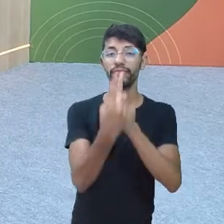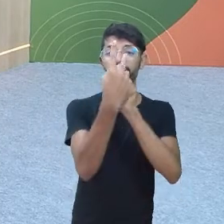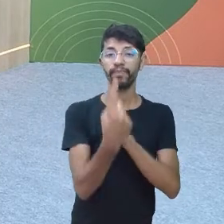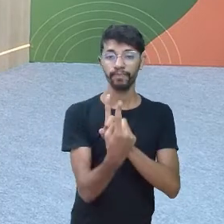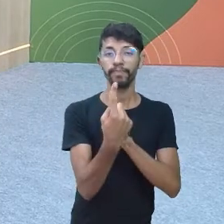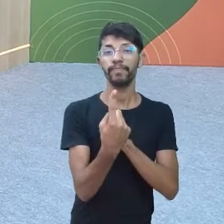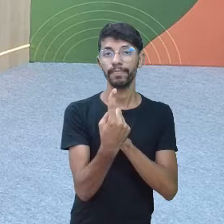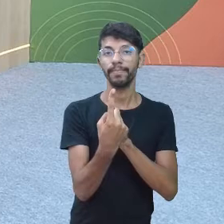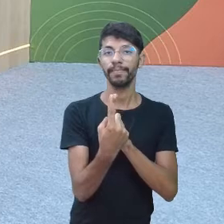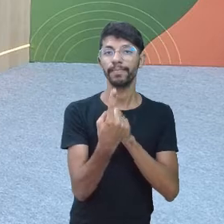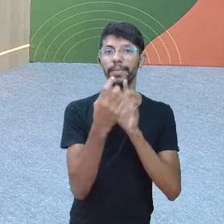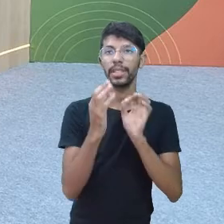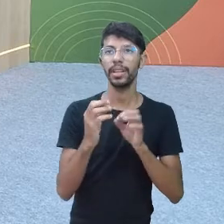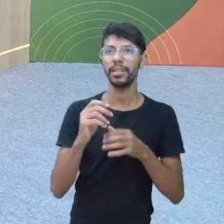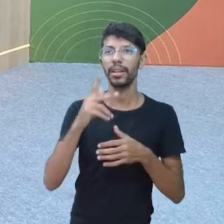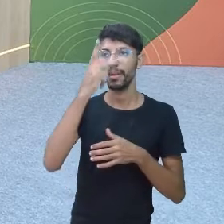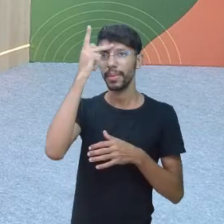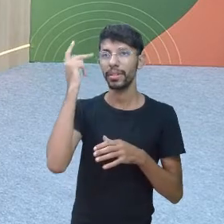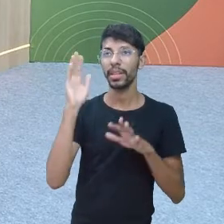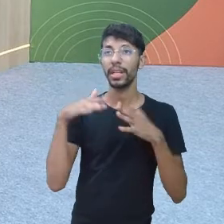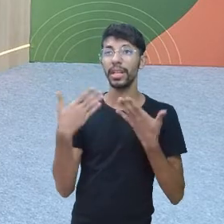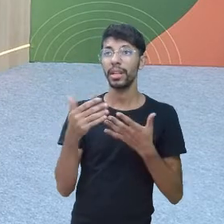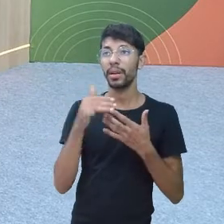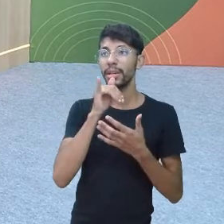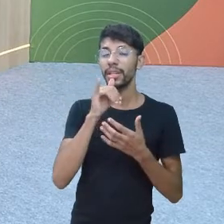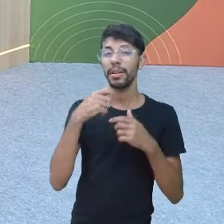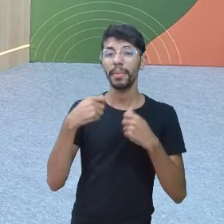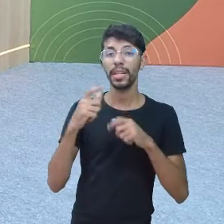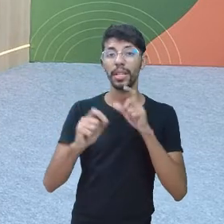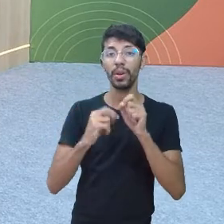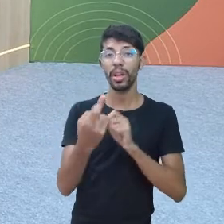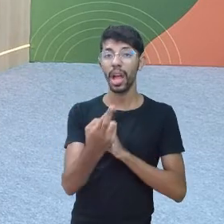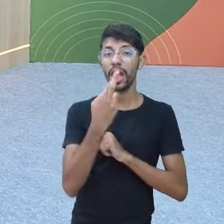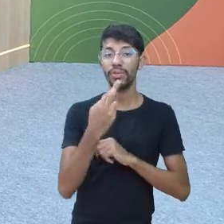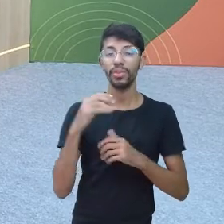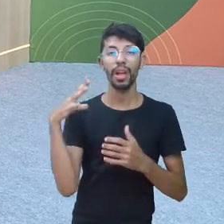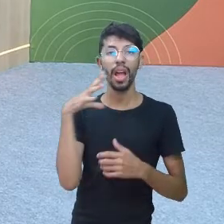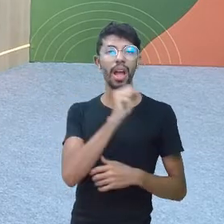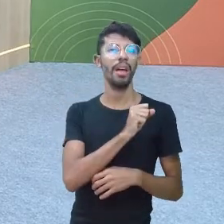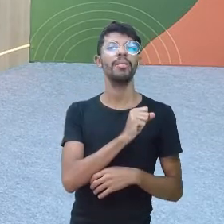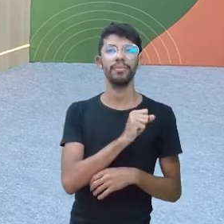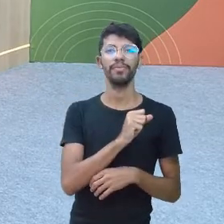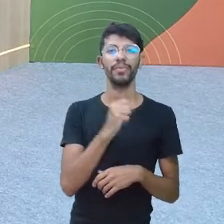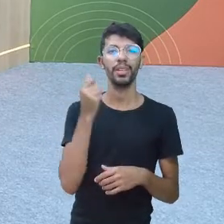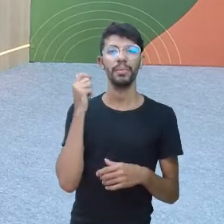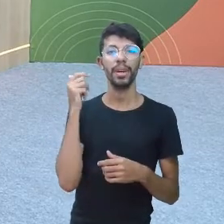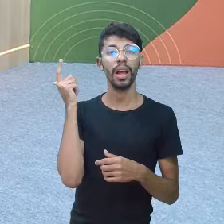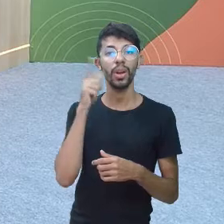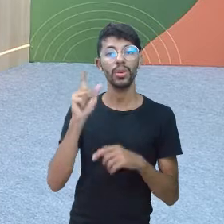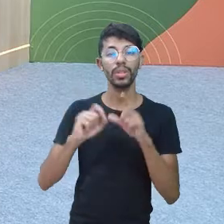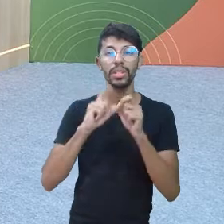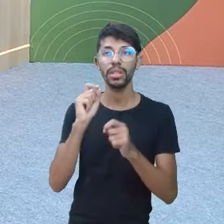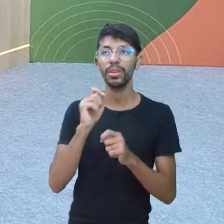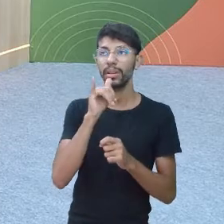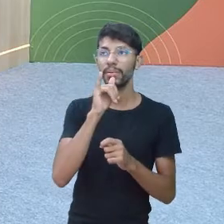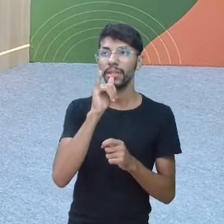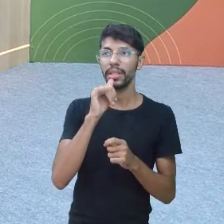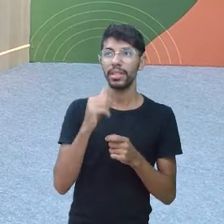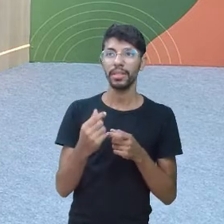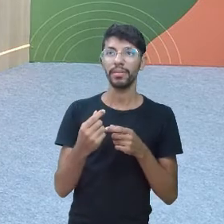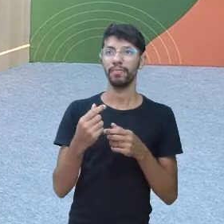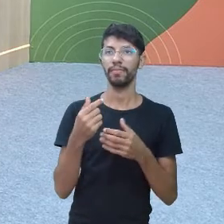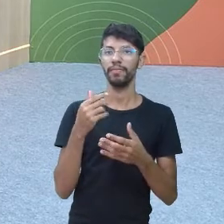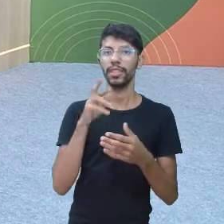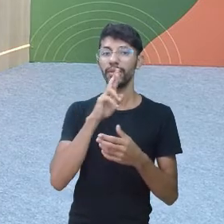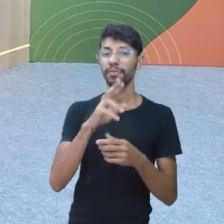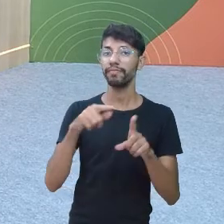gente precisa aí ter um estímulo de resposta muito rápido para poder fazer frente ao que a outra pessoa está